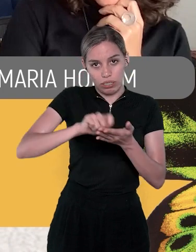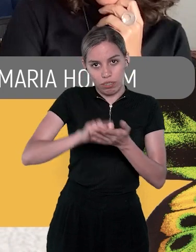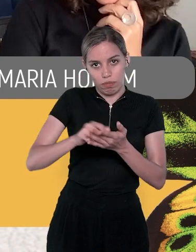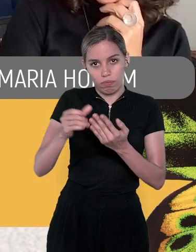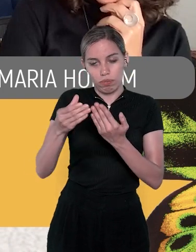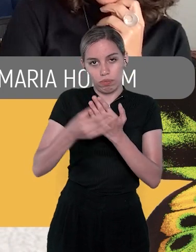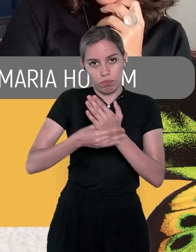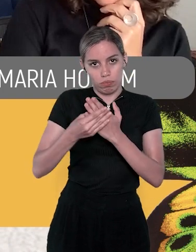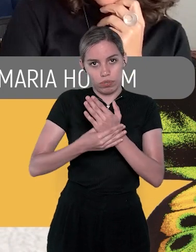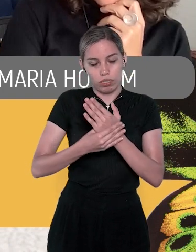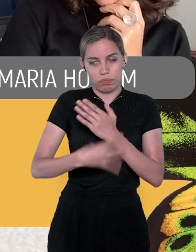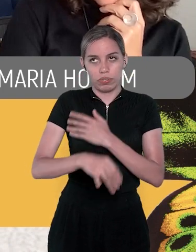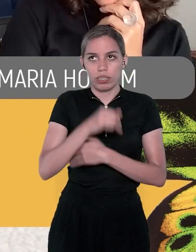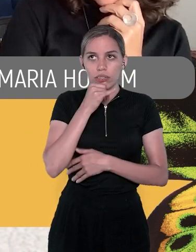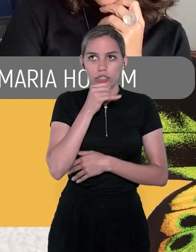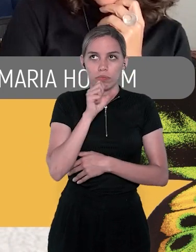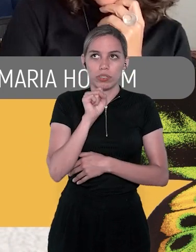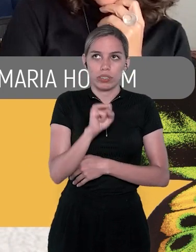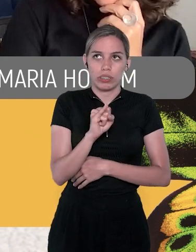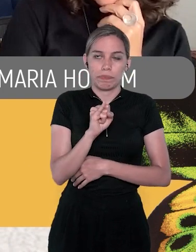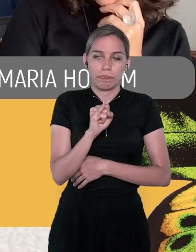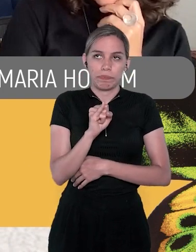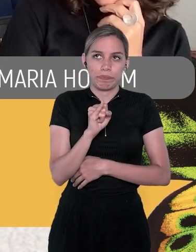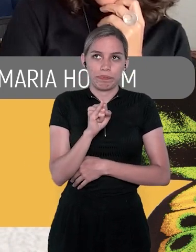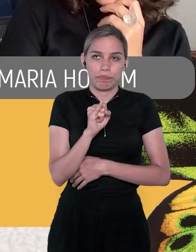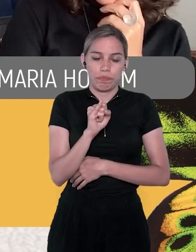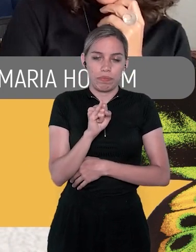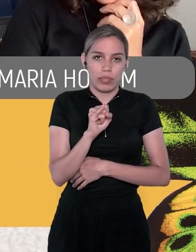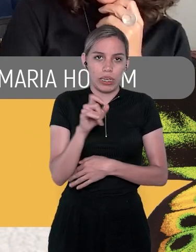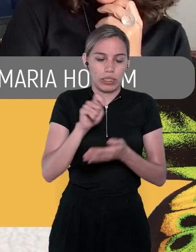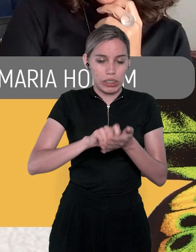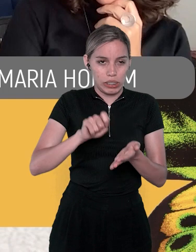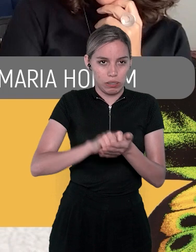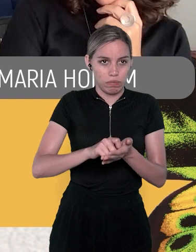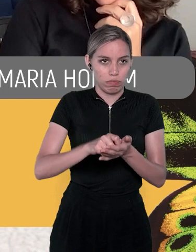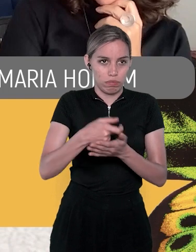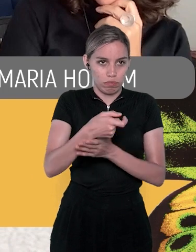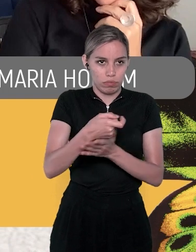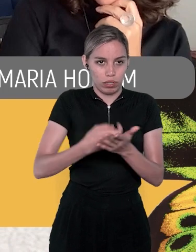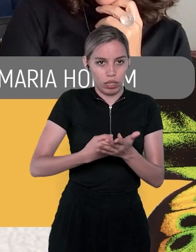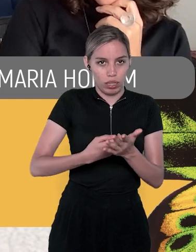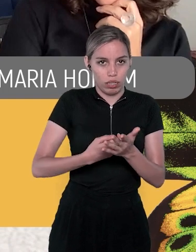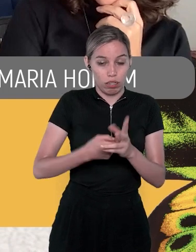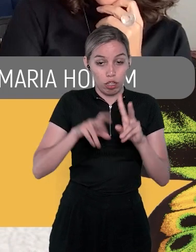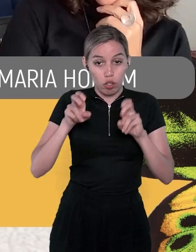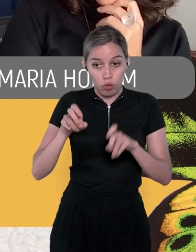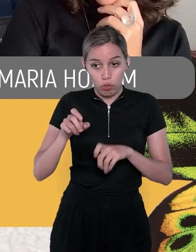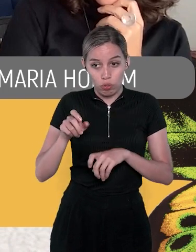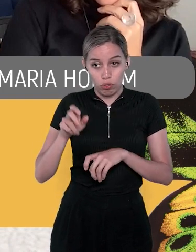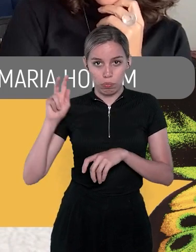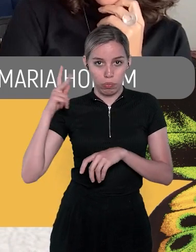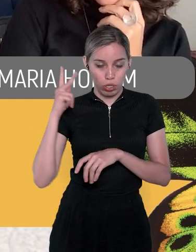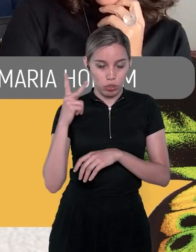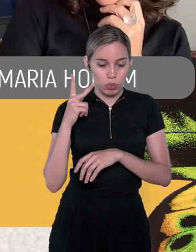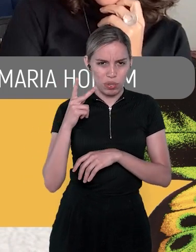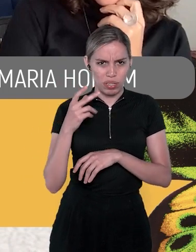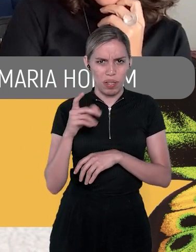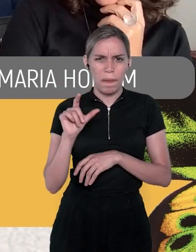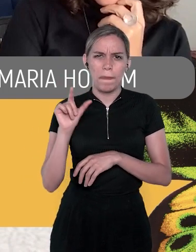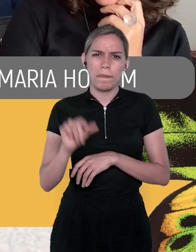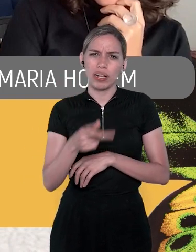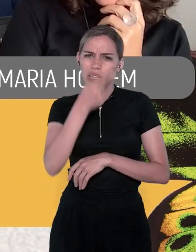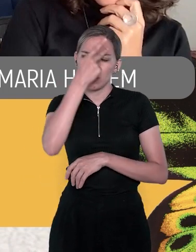você escrever um livro, um ensaio filosófico sobre isso, muito pouca gente vai ler. É